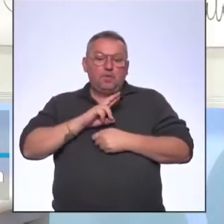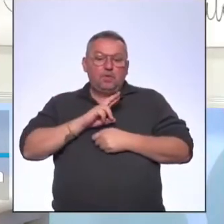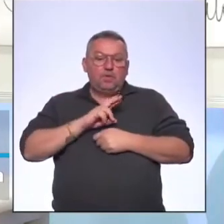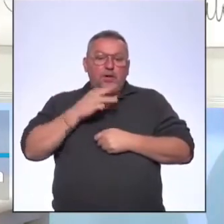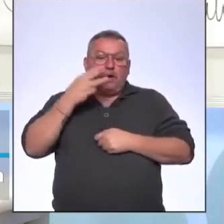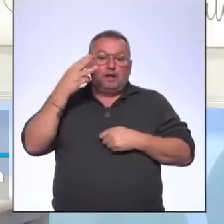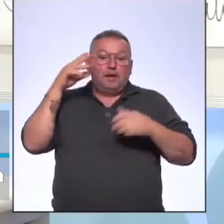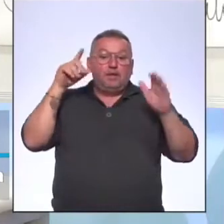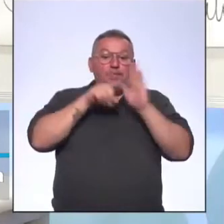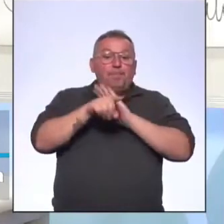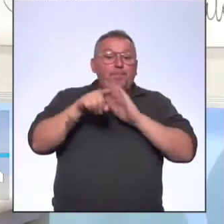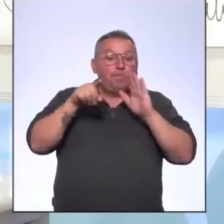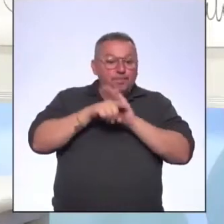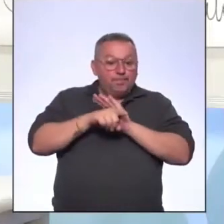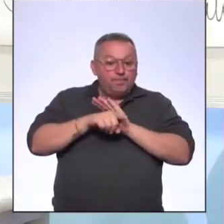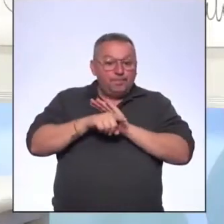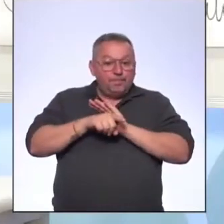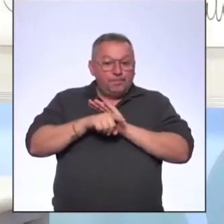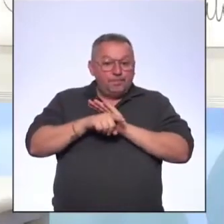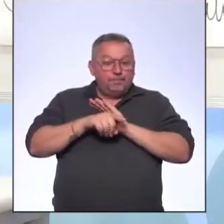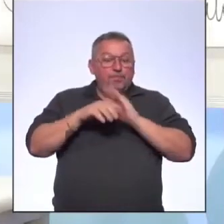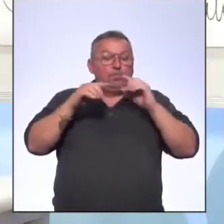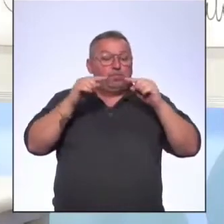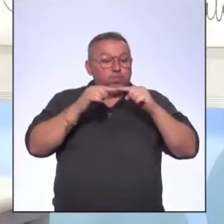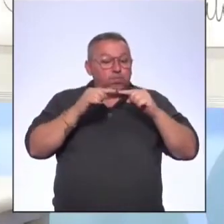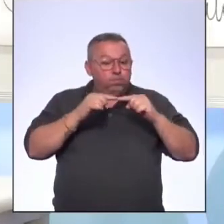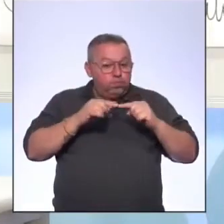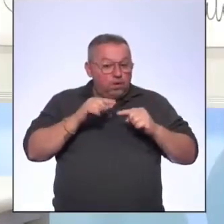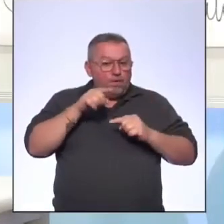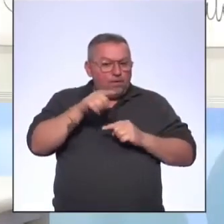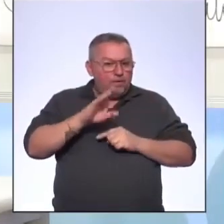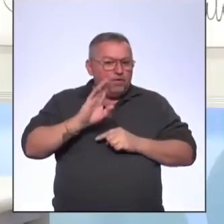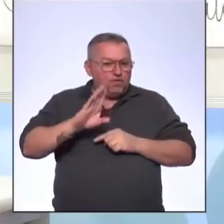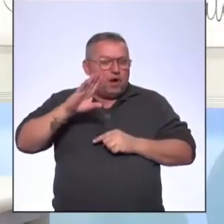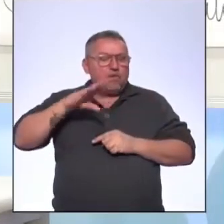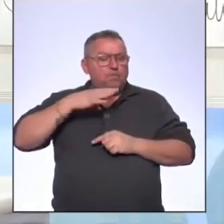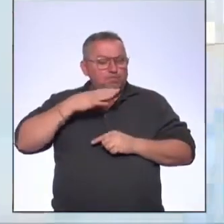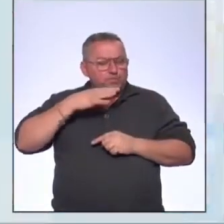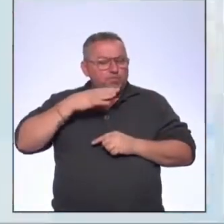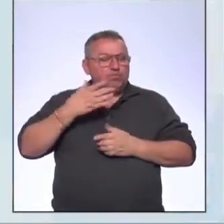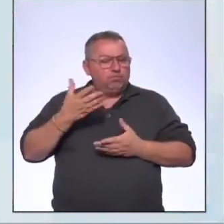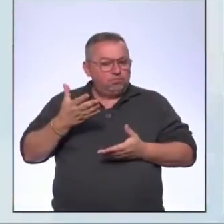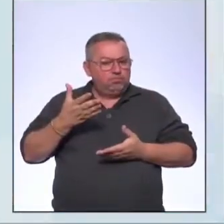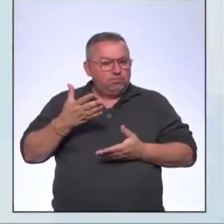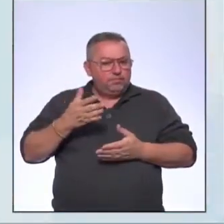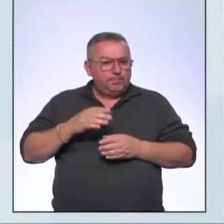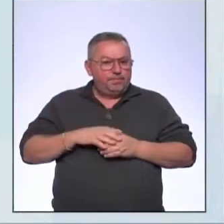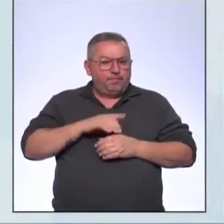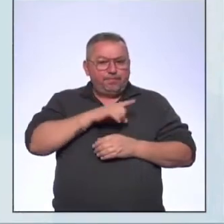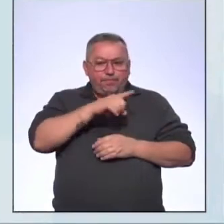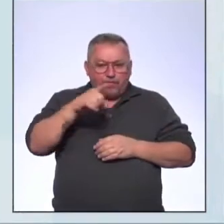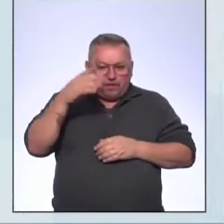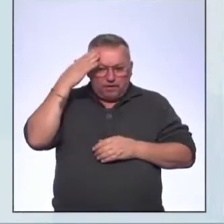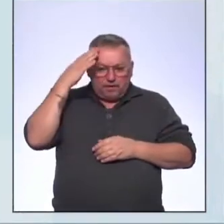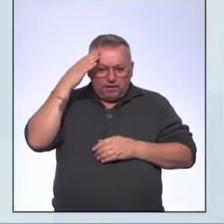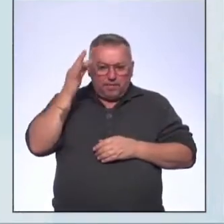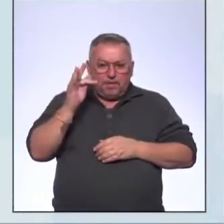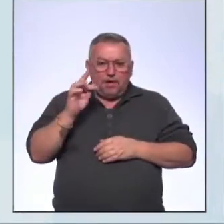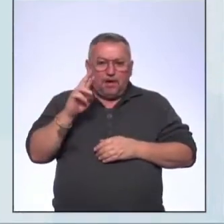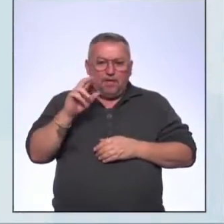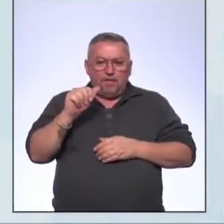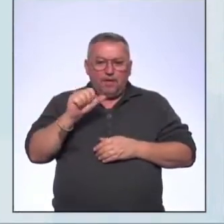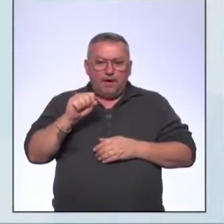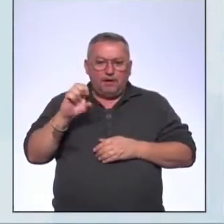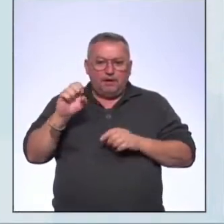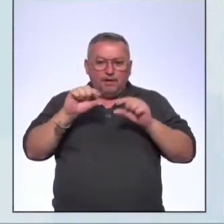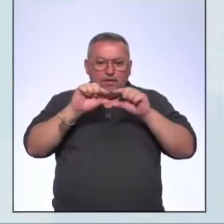3 perguntinhas, né? De acordo com o que vocês já trazem de conhecimento, tá? Então, você sabe o que é uma frase?